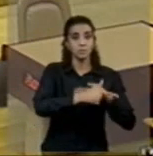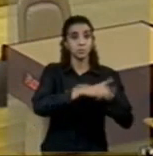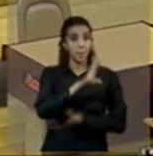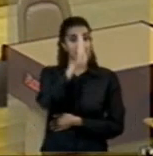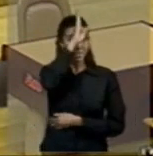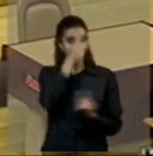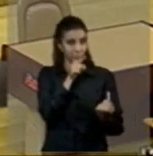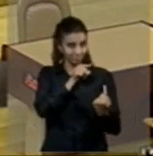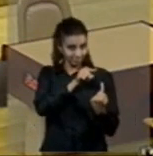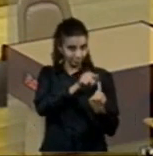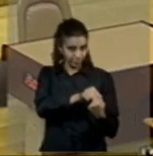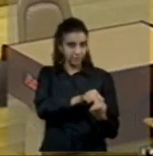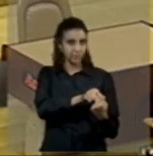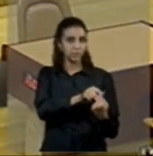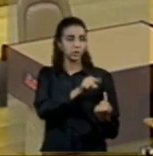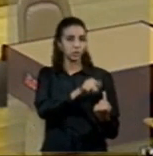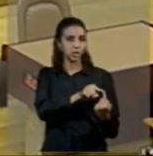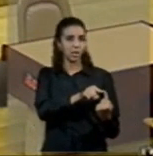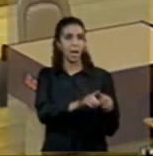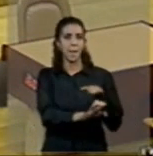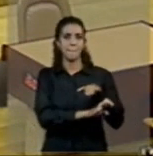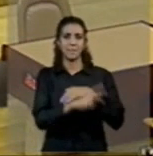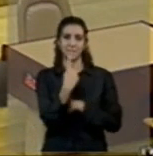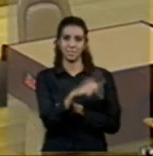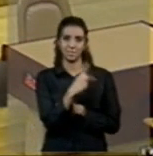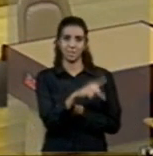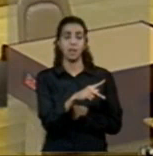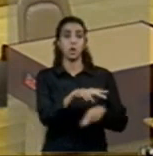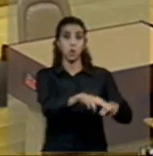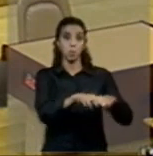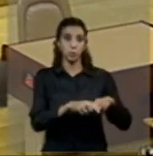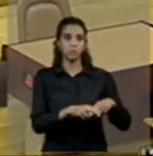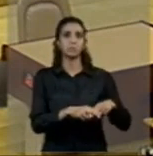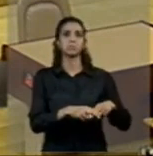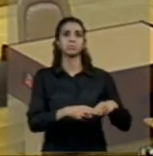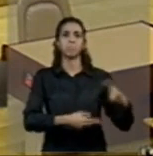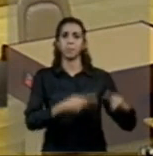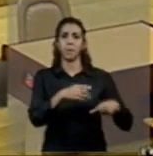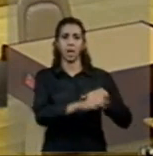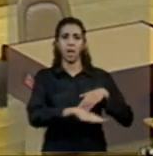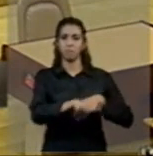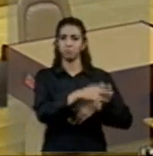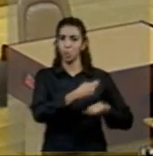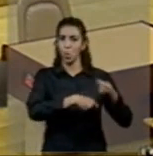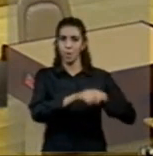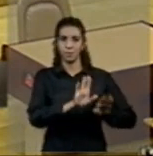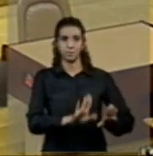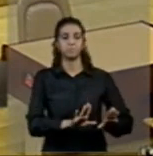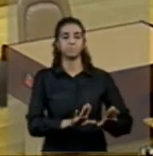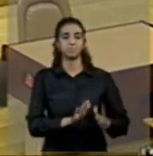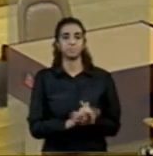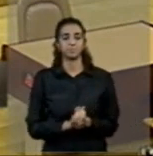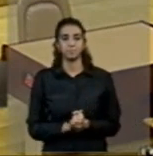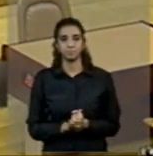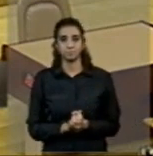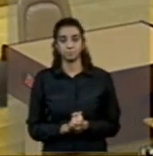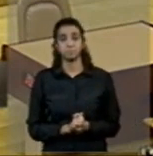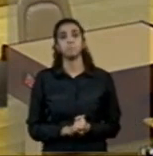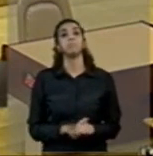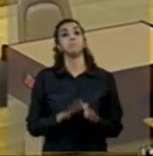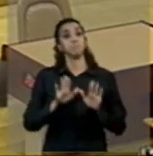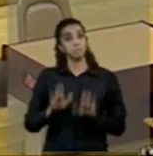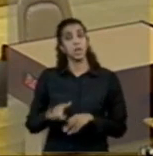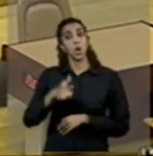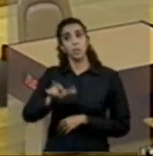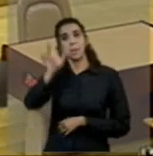aquelas para as quais foi criada e que justificam sua presença no mercado. Davis, passa para terceiros,